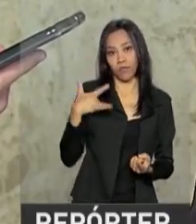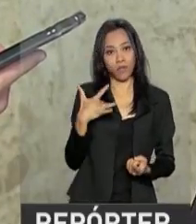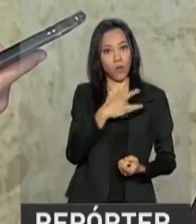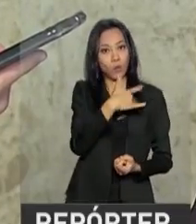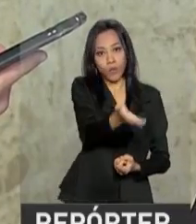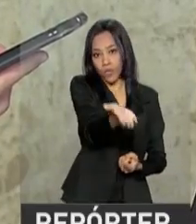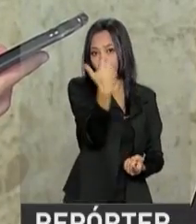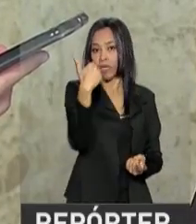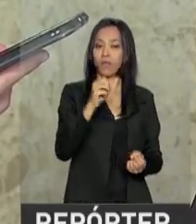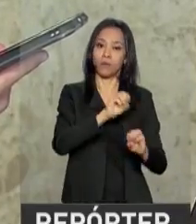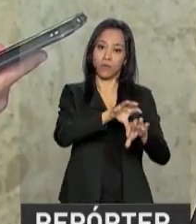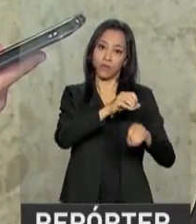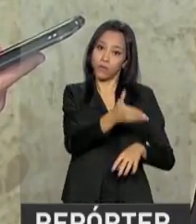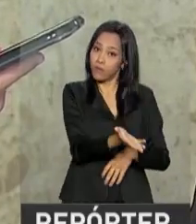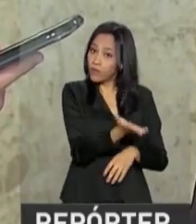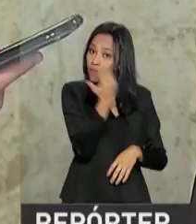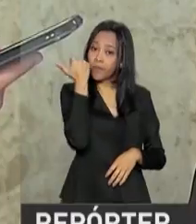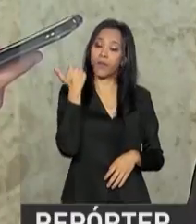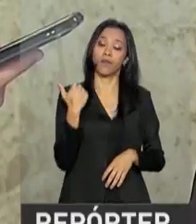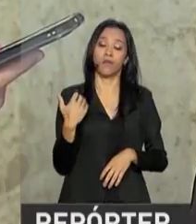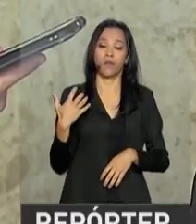da segurança pública,